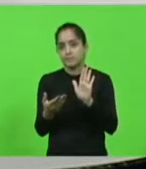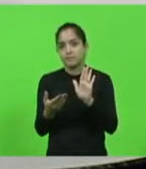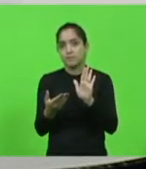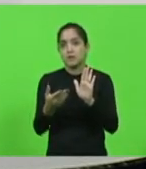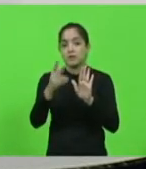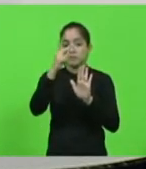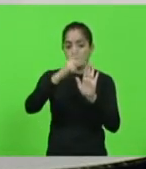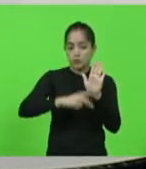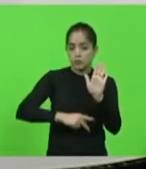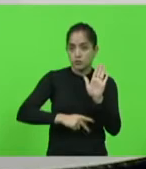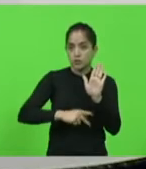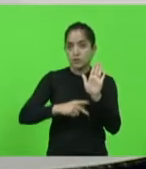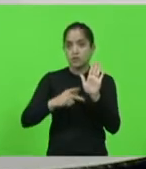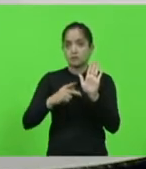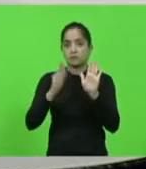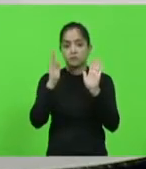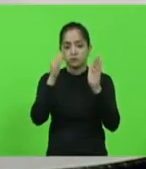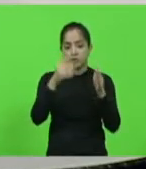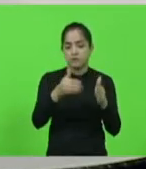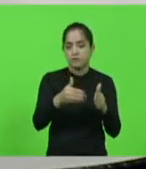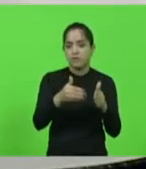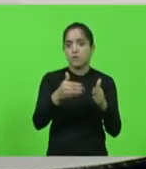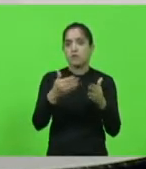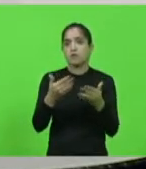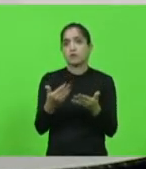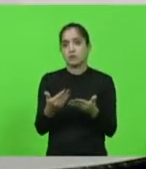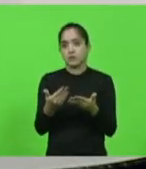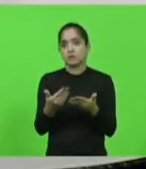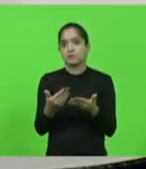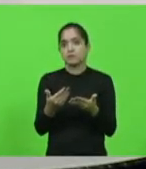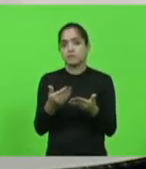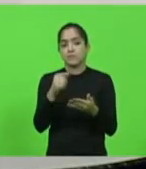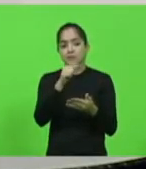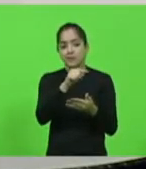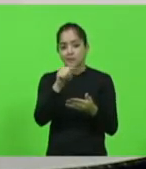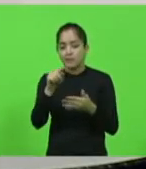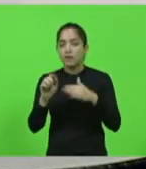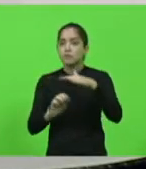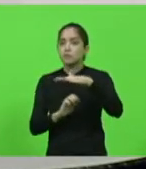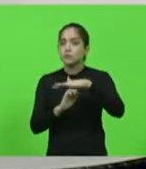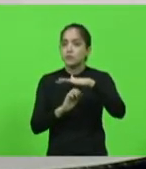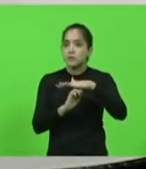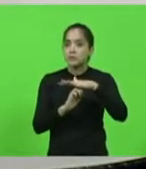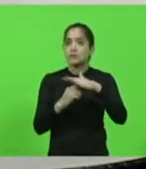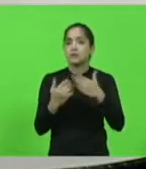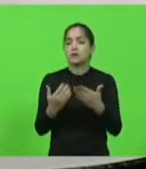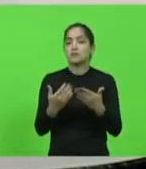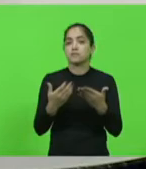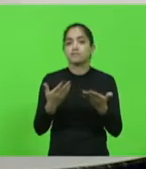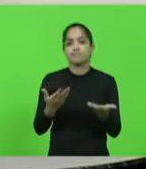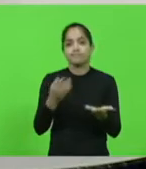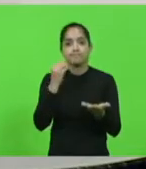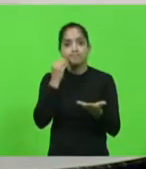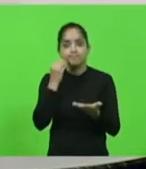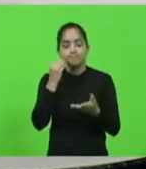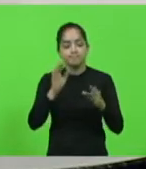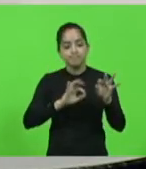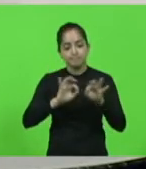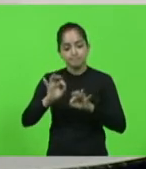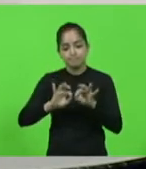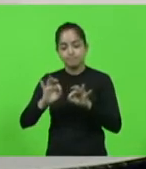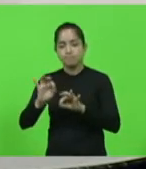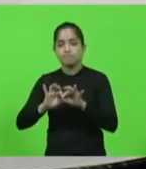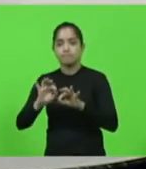projetos chancelados que chegassem às mãos do empresariado. Então, nós estamos tentando construir aqui no